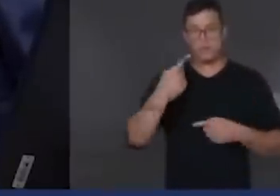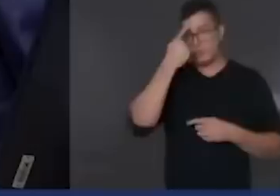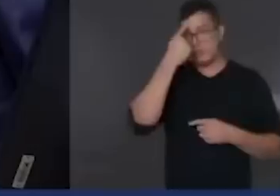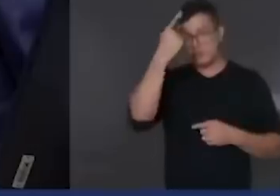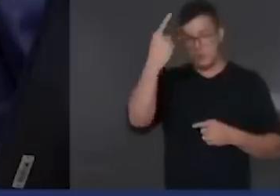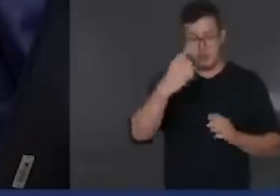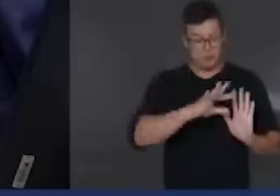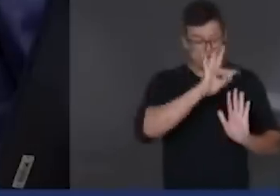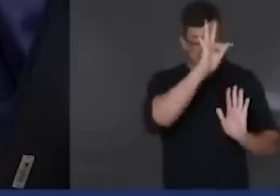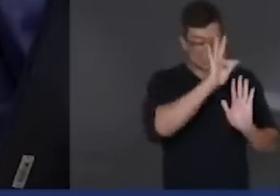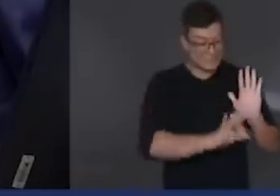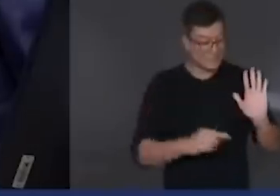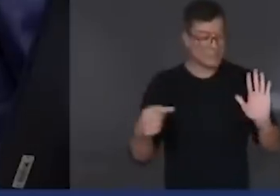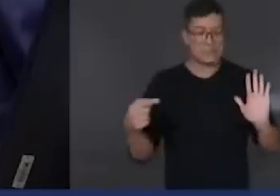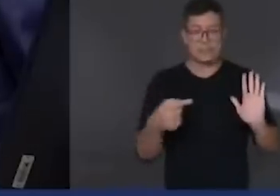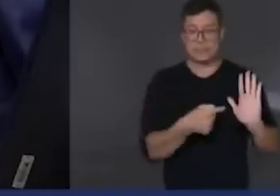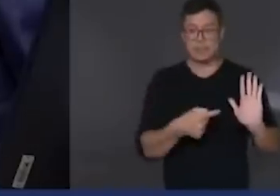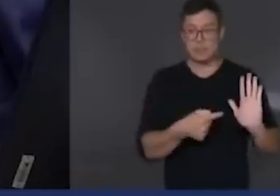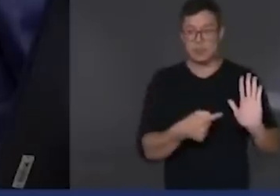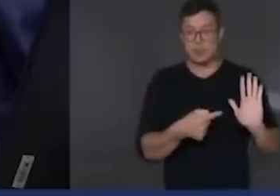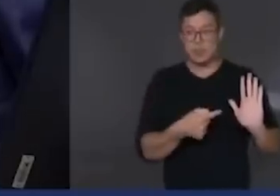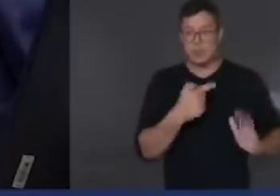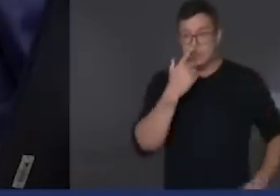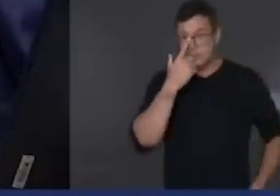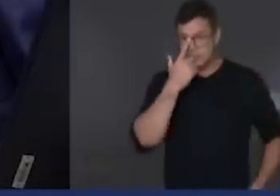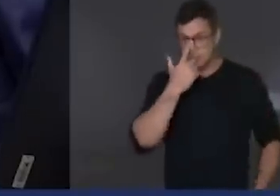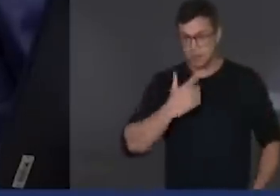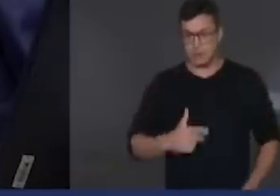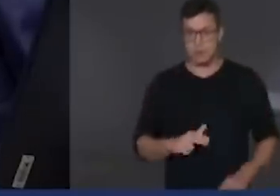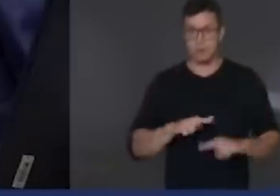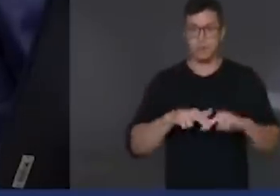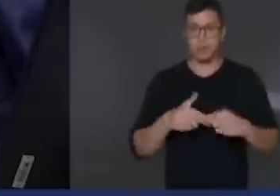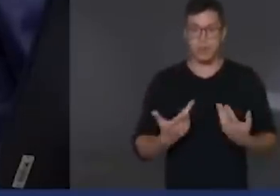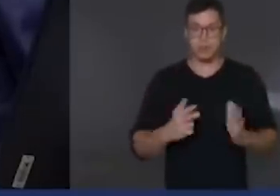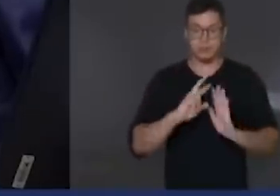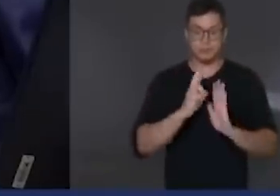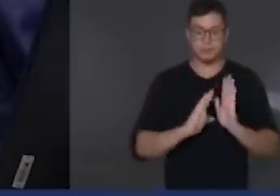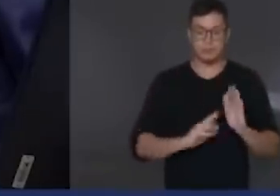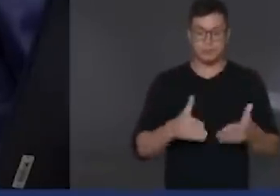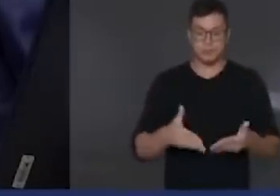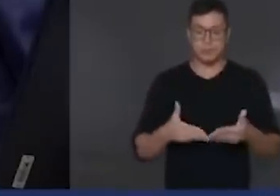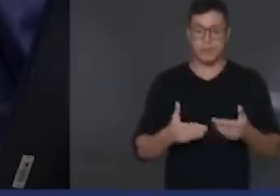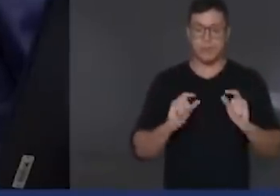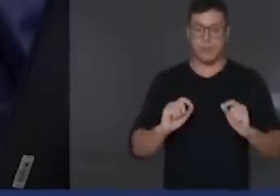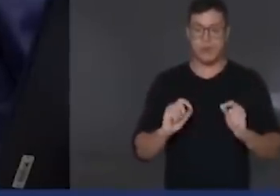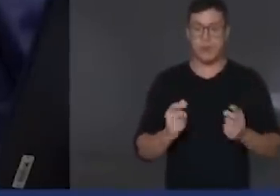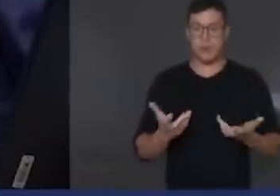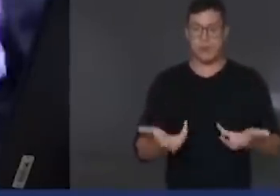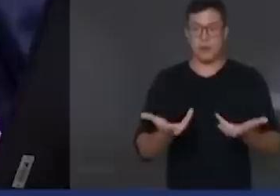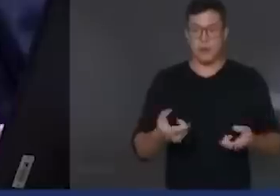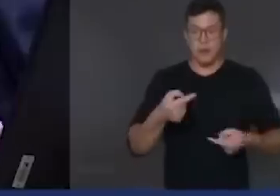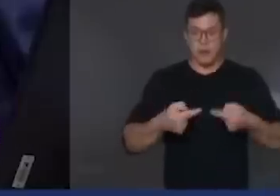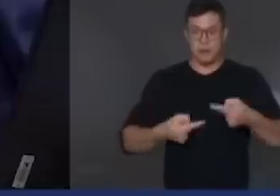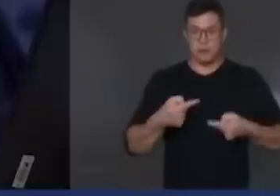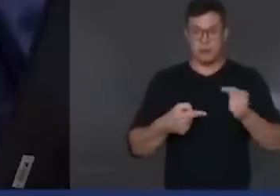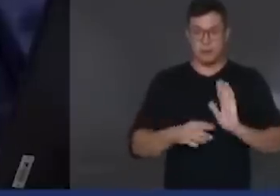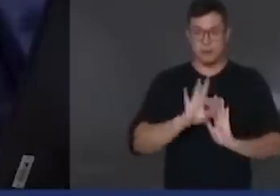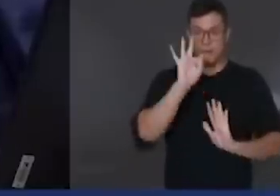É esse que o relator está pedindo hoje, mais tempo para discutir texto. O tempo que nós queríamos, porque o acordo